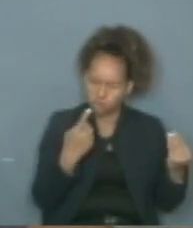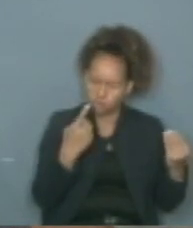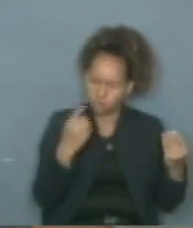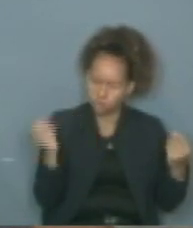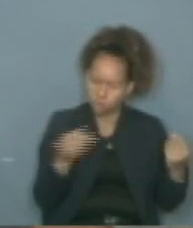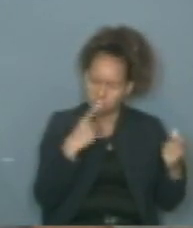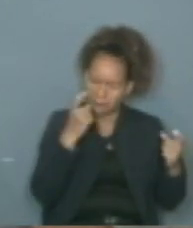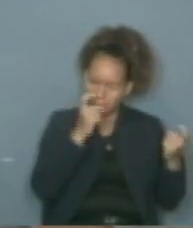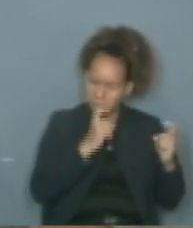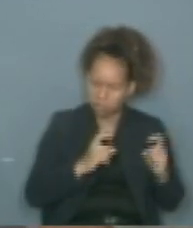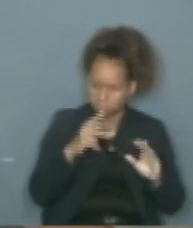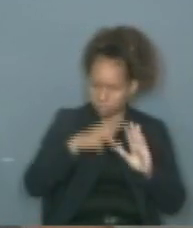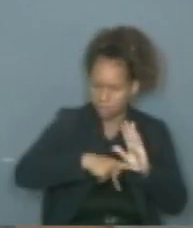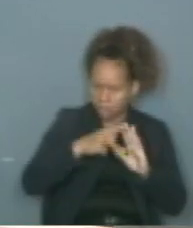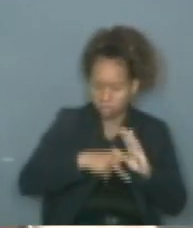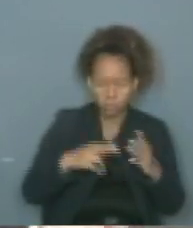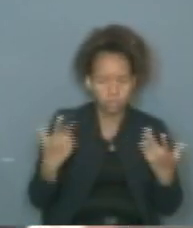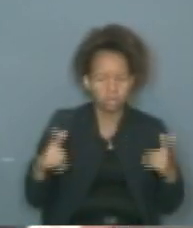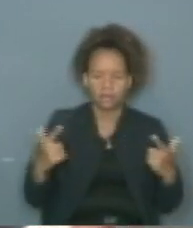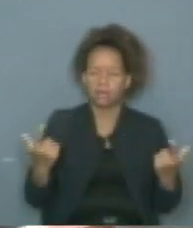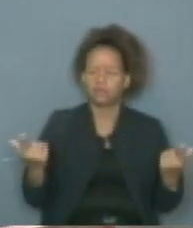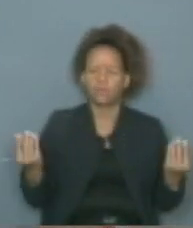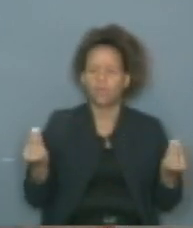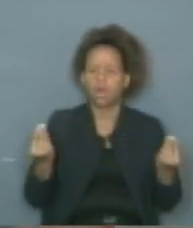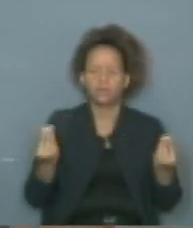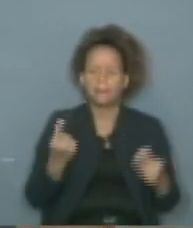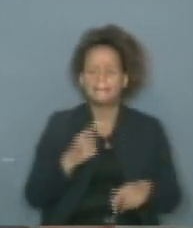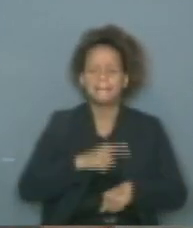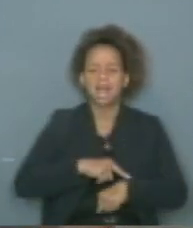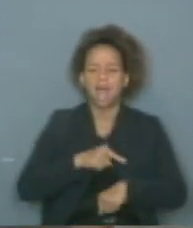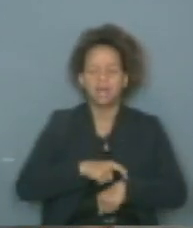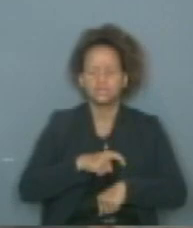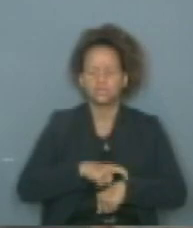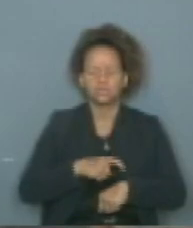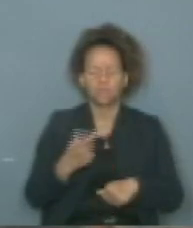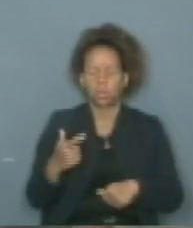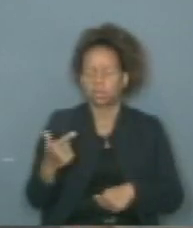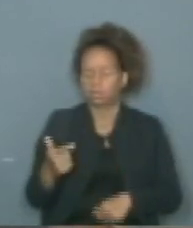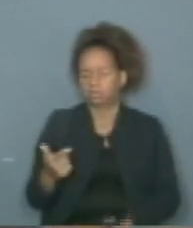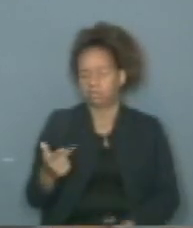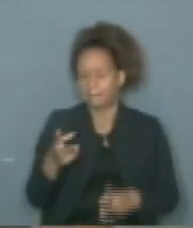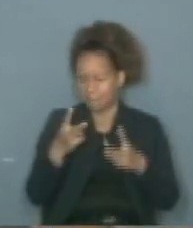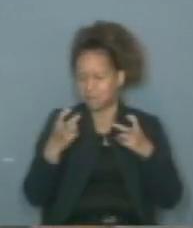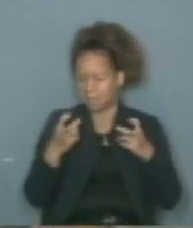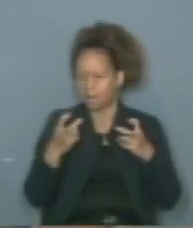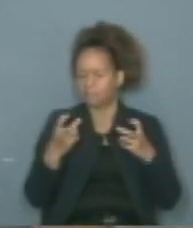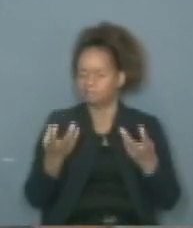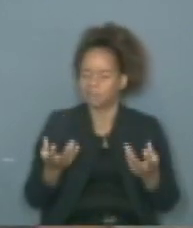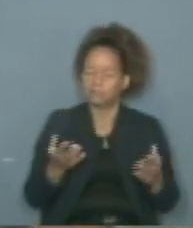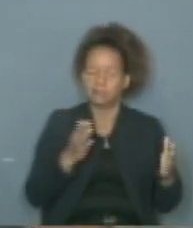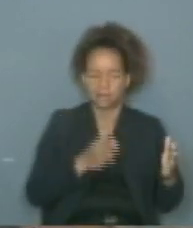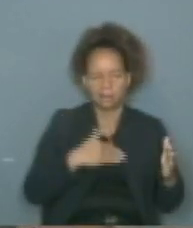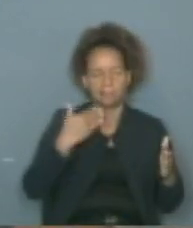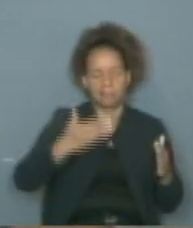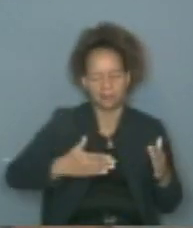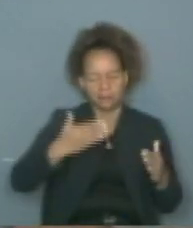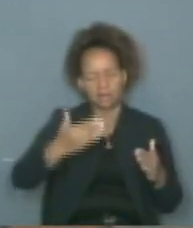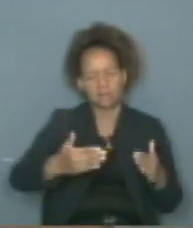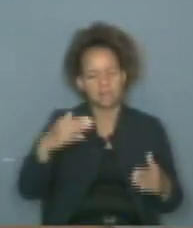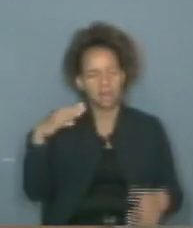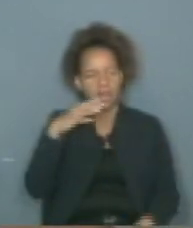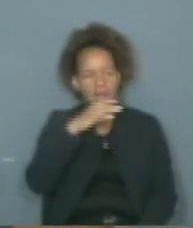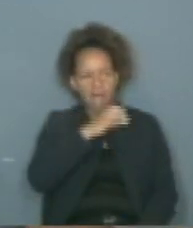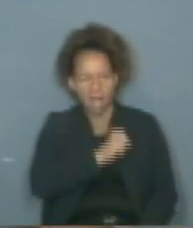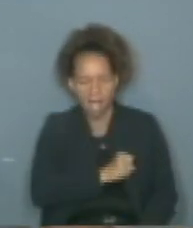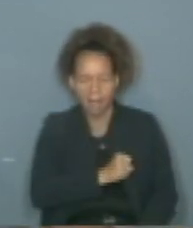projeto. Não tem previsão disso aí. Percebe? Então, a tramitação